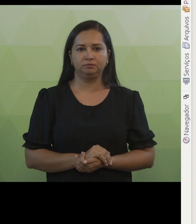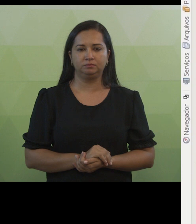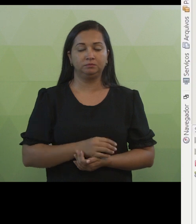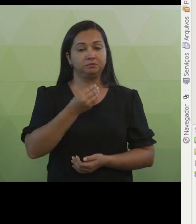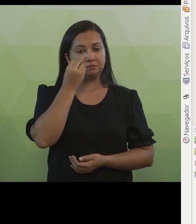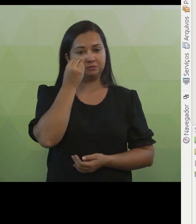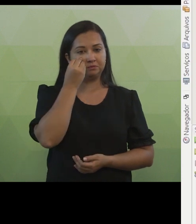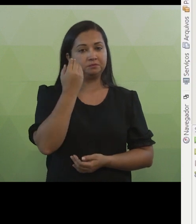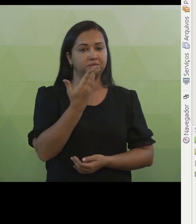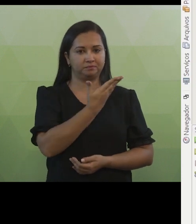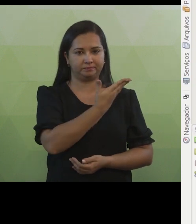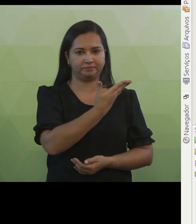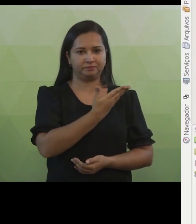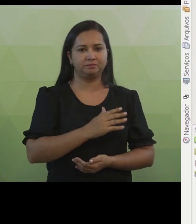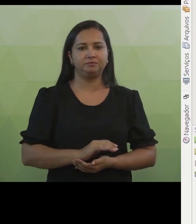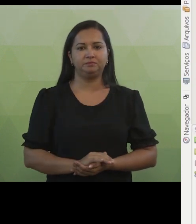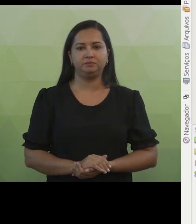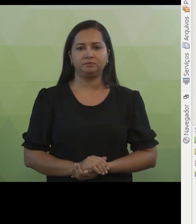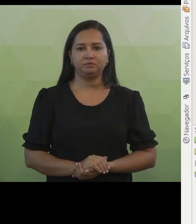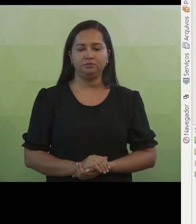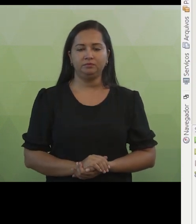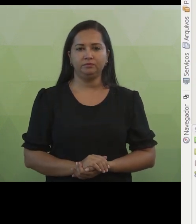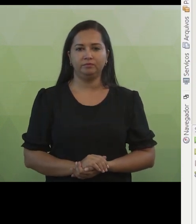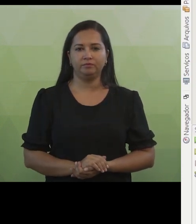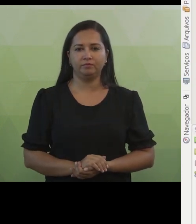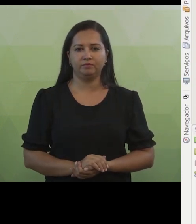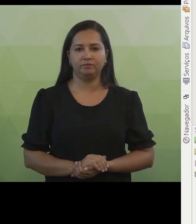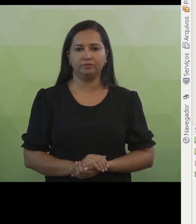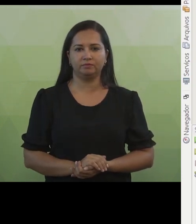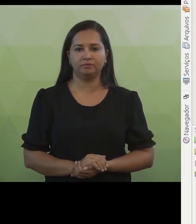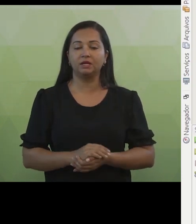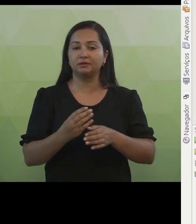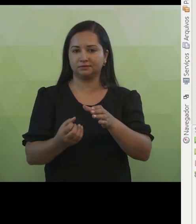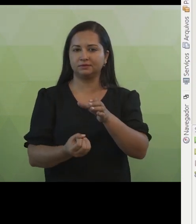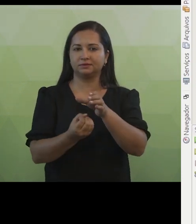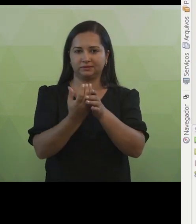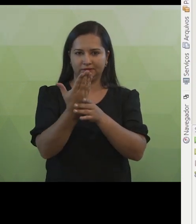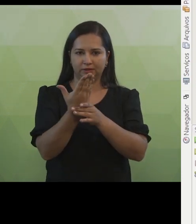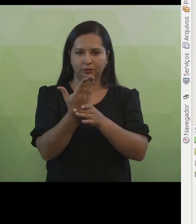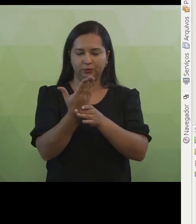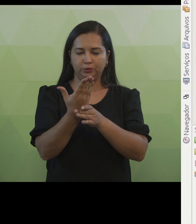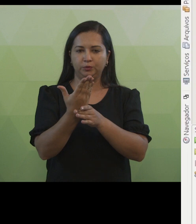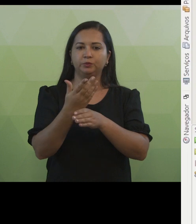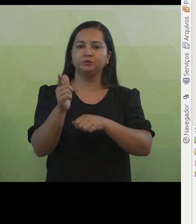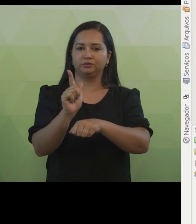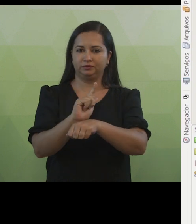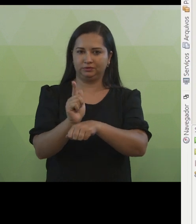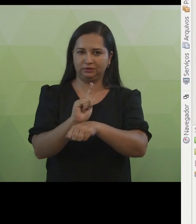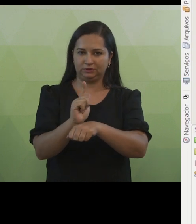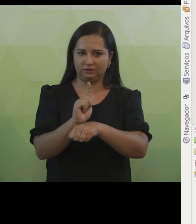Vamos rodar. Aqui, criado o objeto gerente, Otávio.